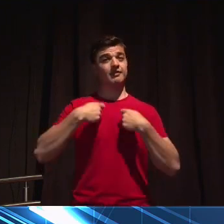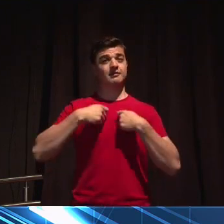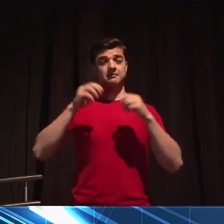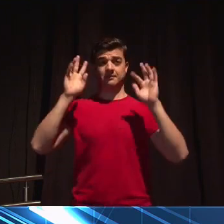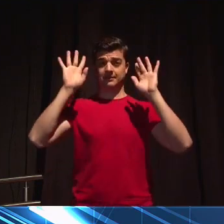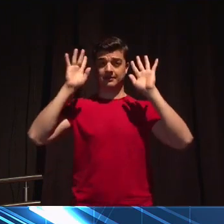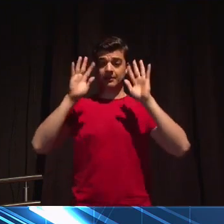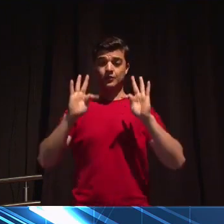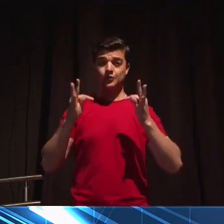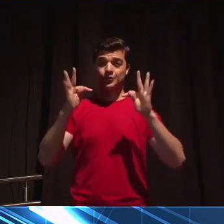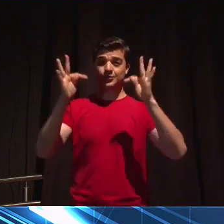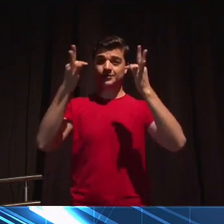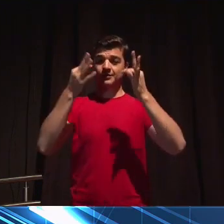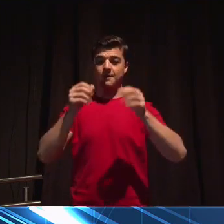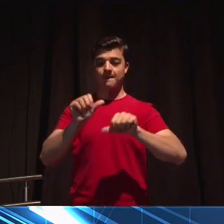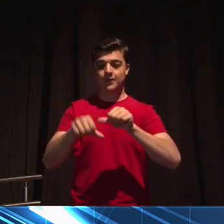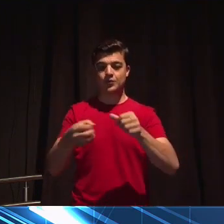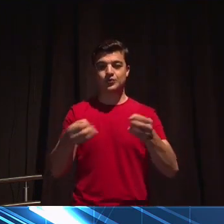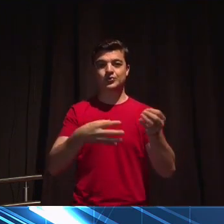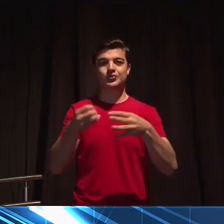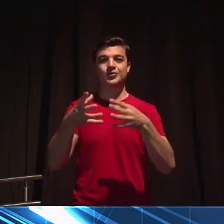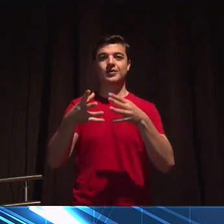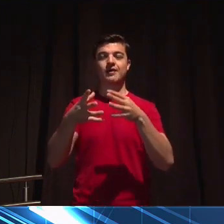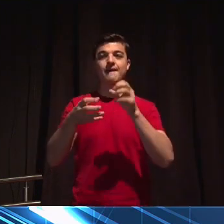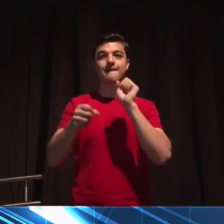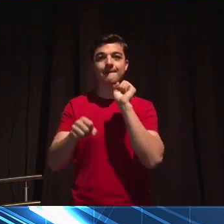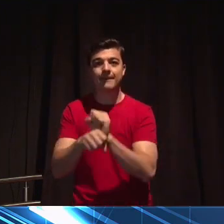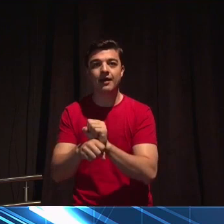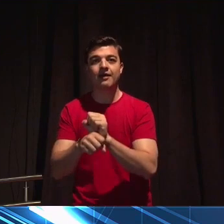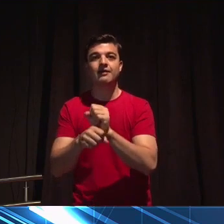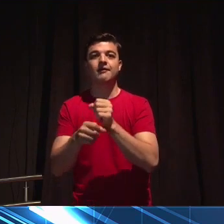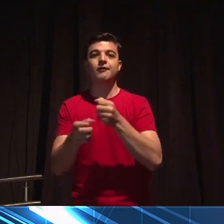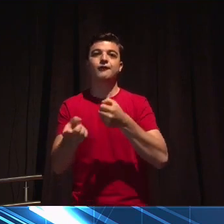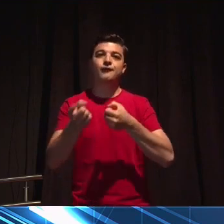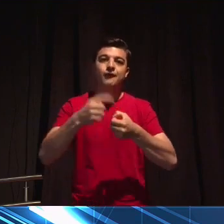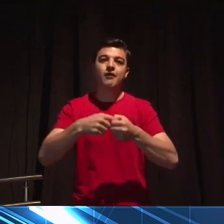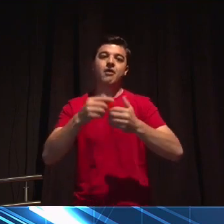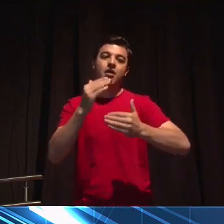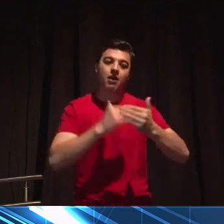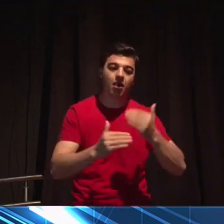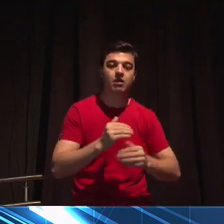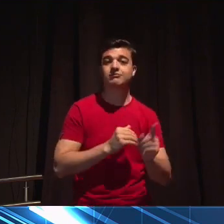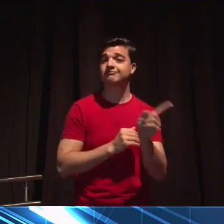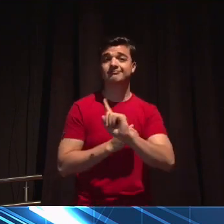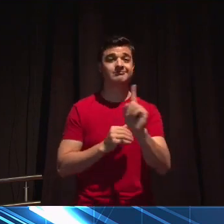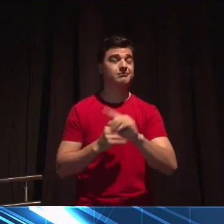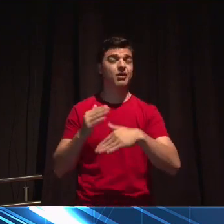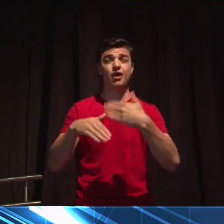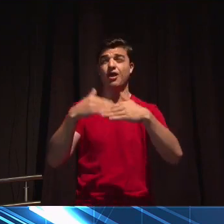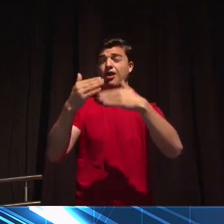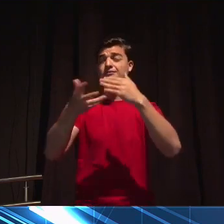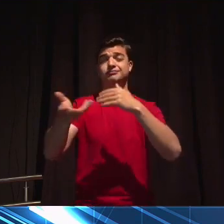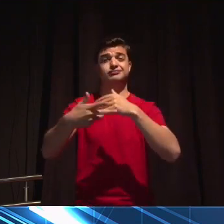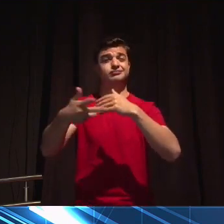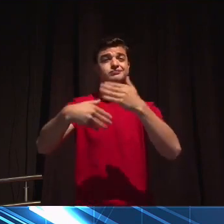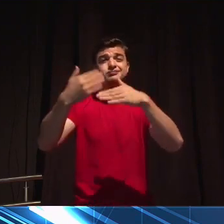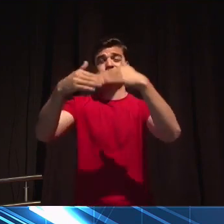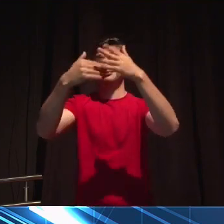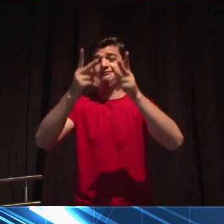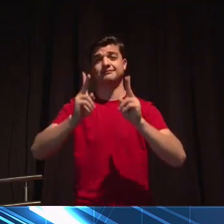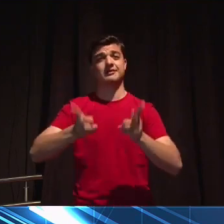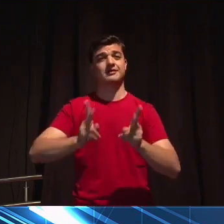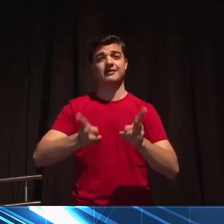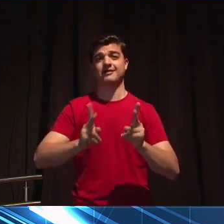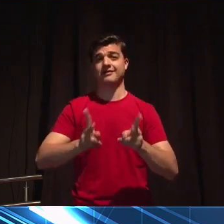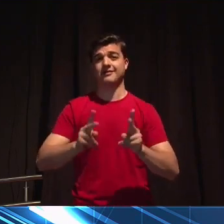e inovação, elas não retrocedem, né? E nós somos parte dessa evolução. As coisas podem desacelerar, a gente está vendo agora